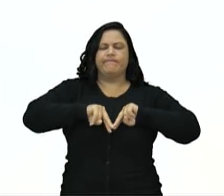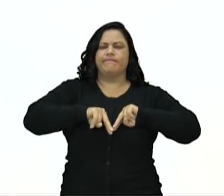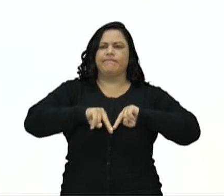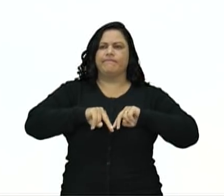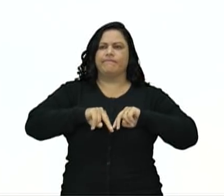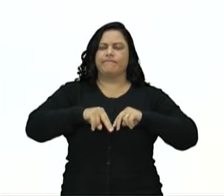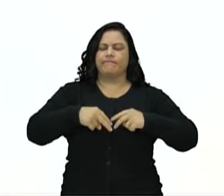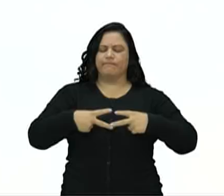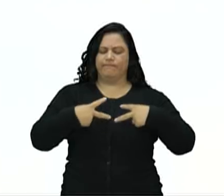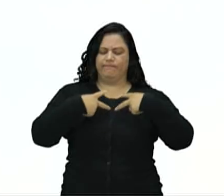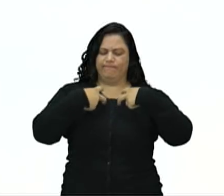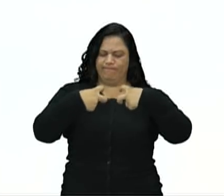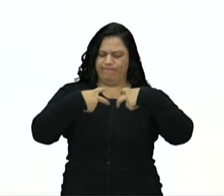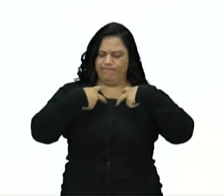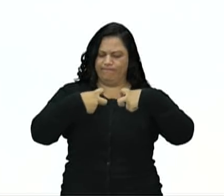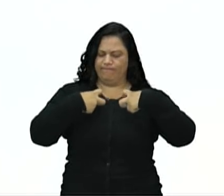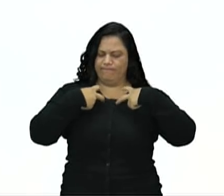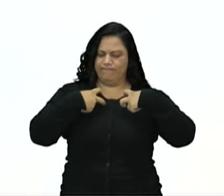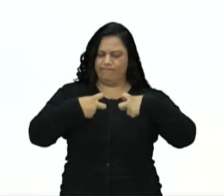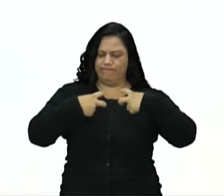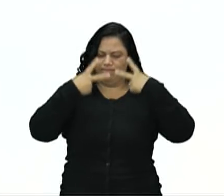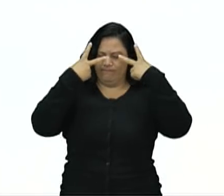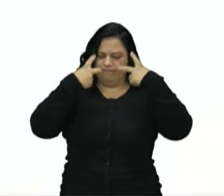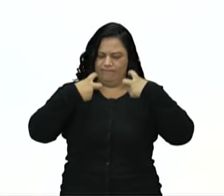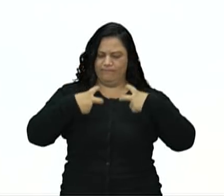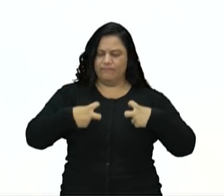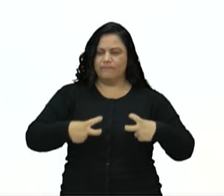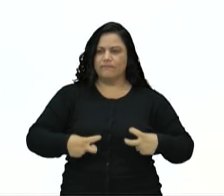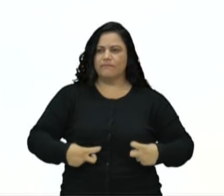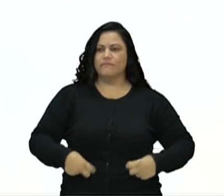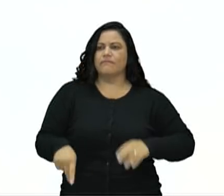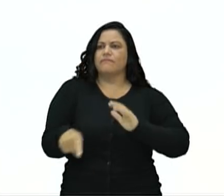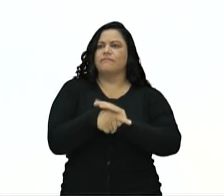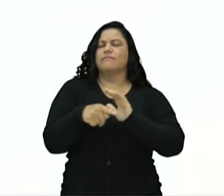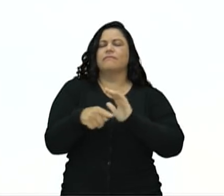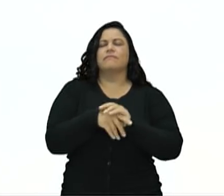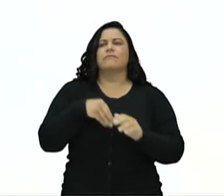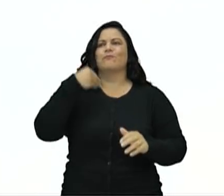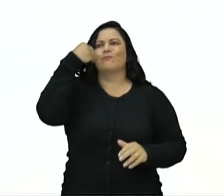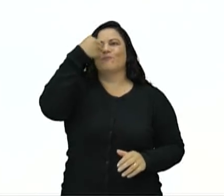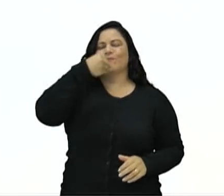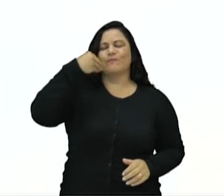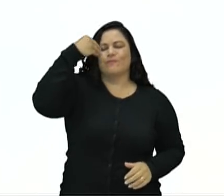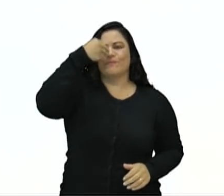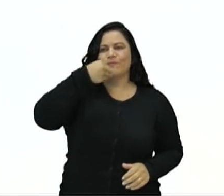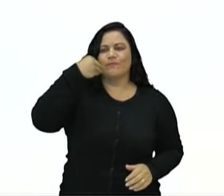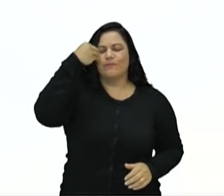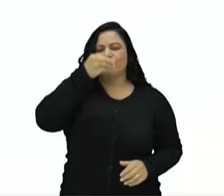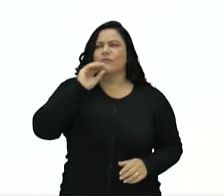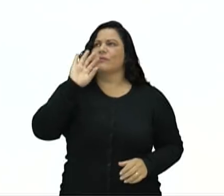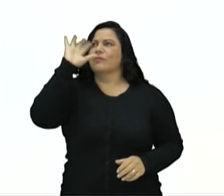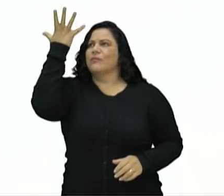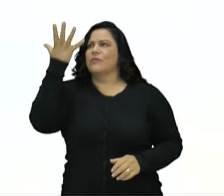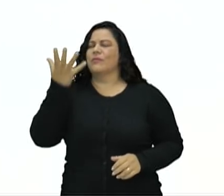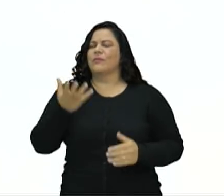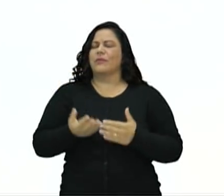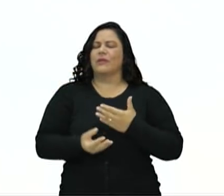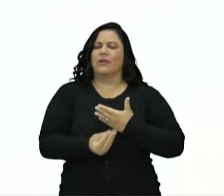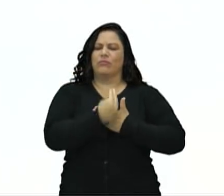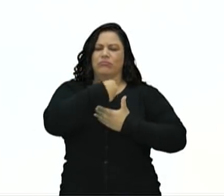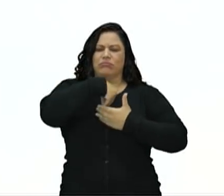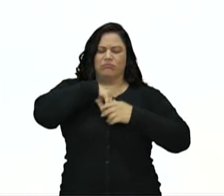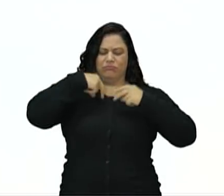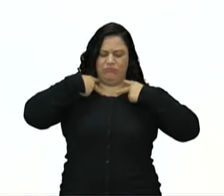si mesmo. Então, é um exame profundo sobre as próprias experiências ou sobre o que ocorre de mais íntimo em si